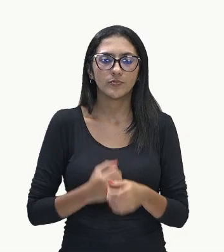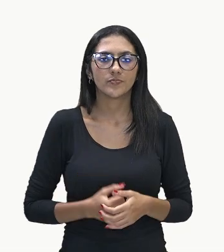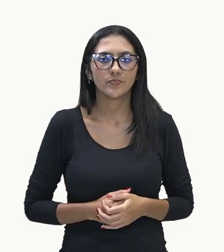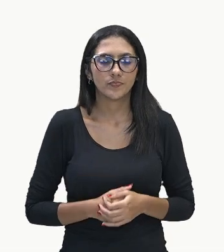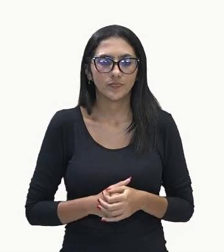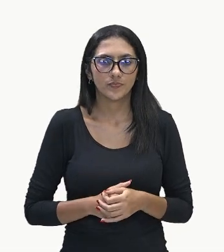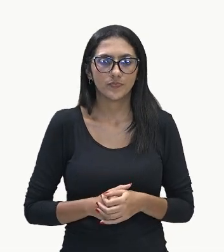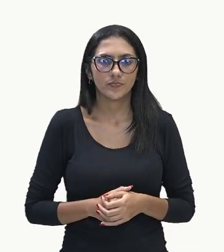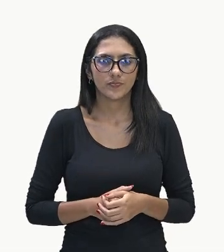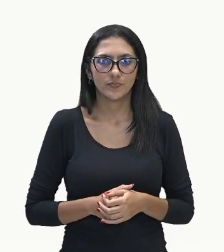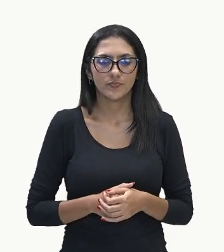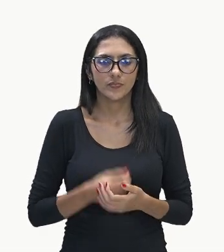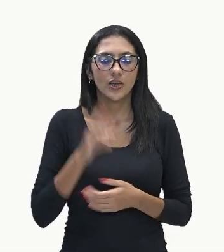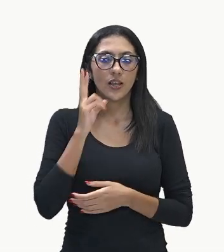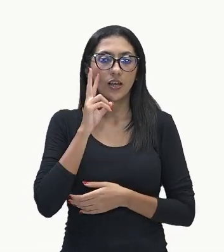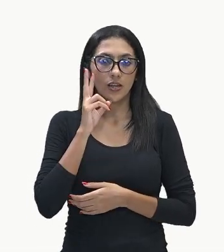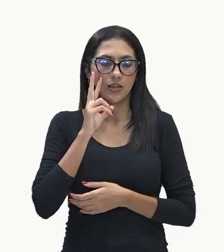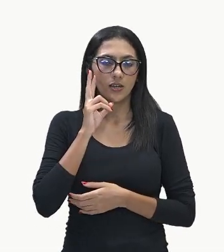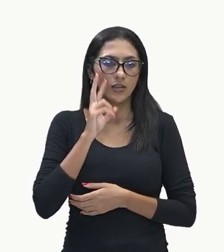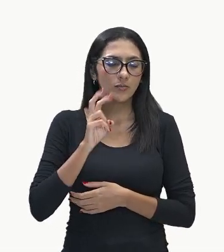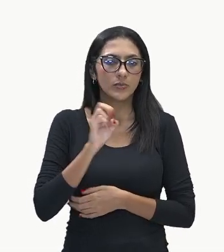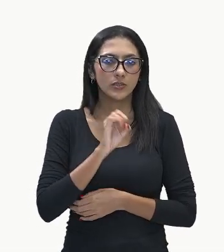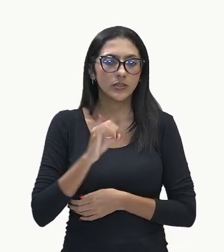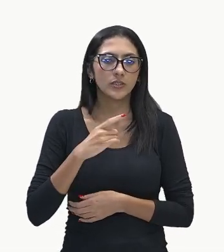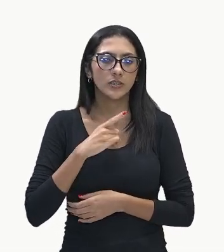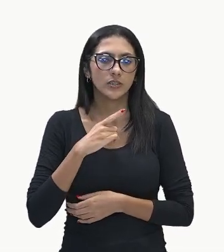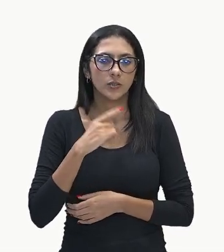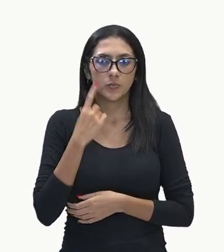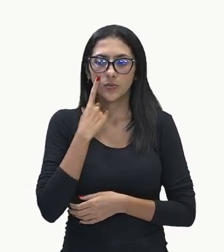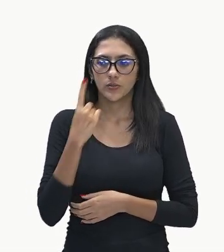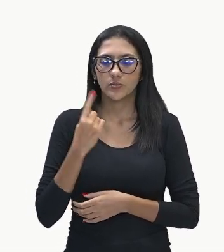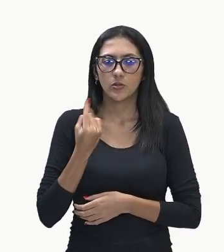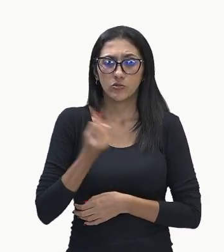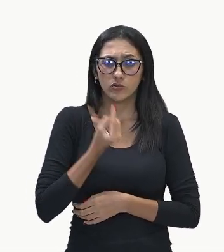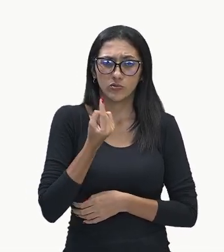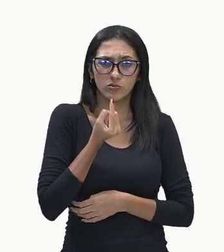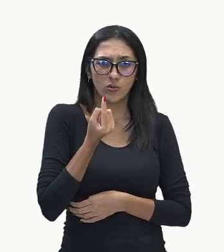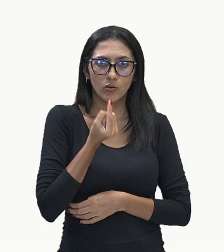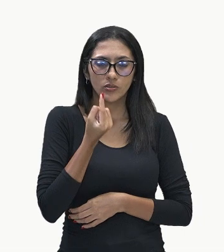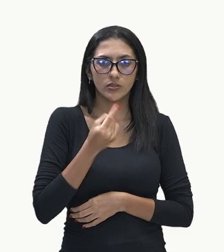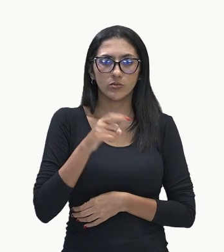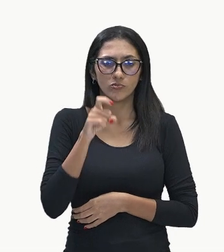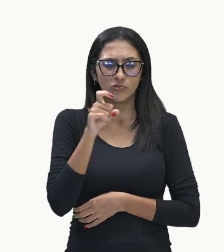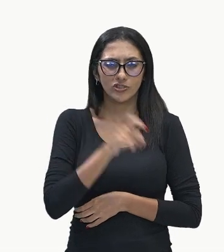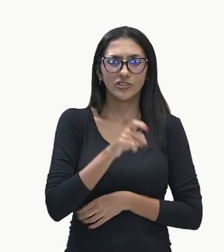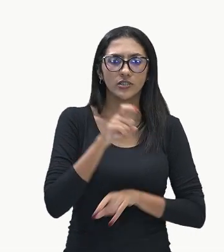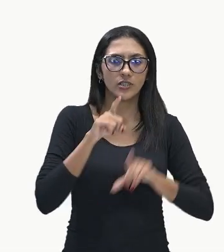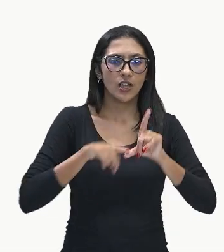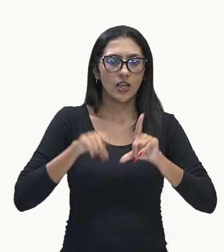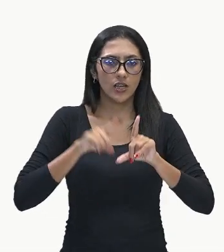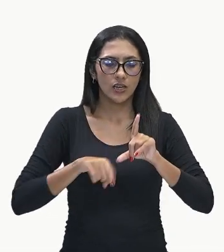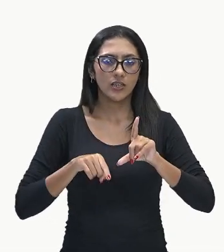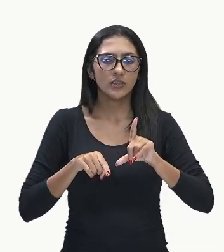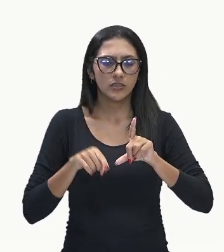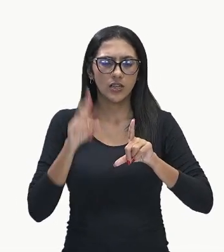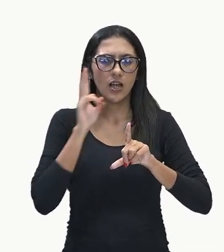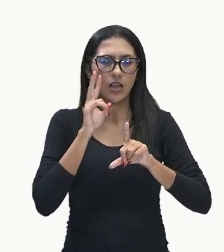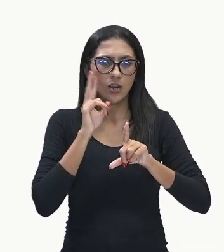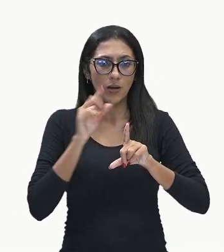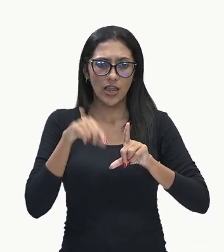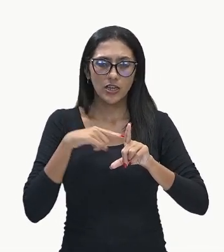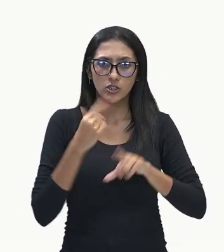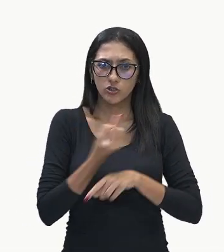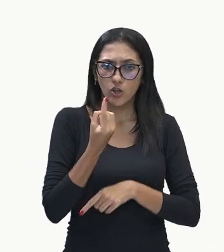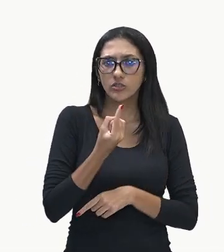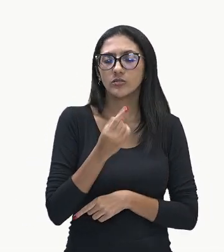esqueça que quando aparece aqui somente a letra, ele não está sozinho. À frente